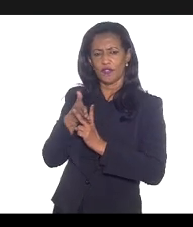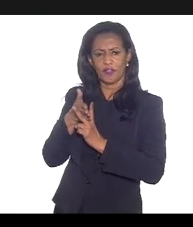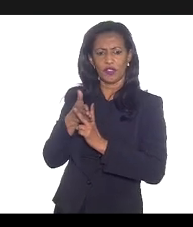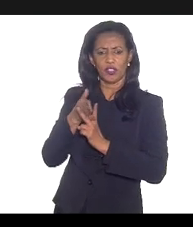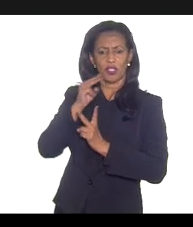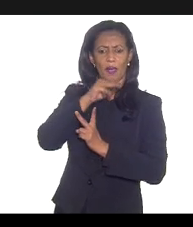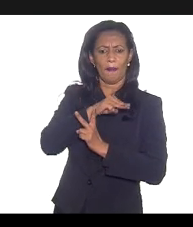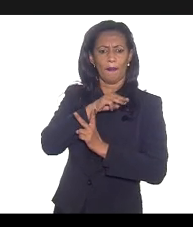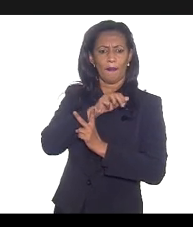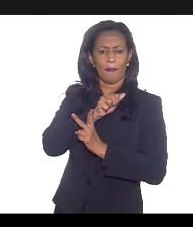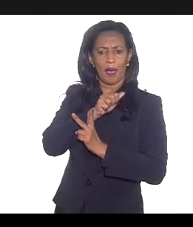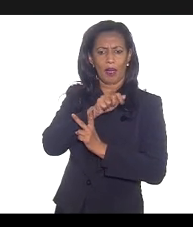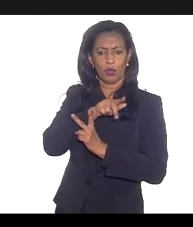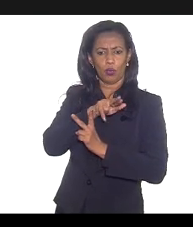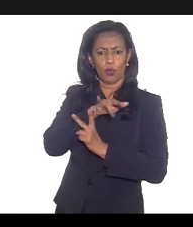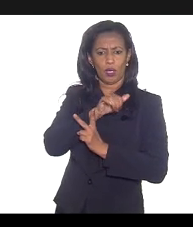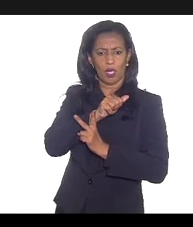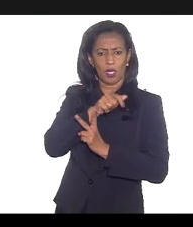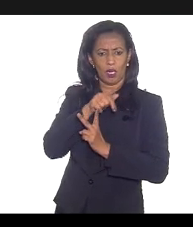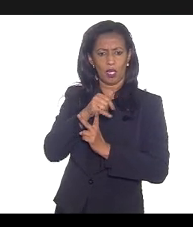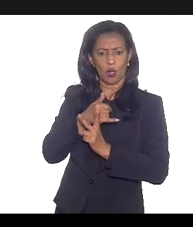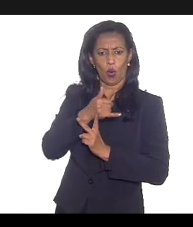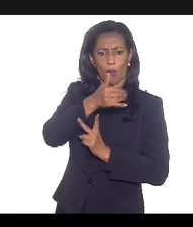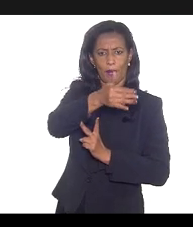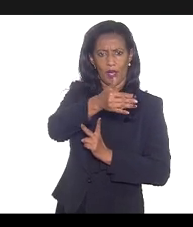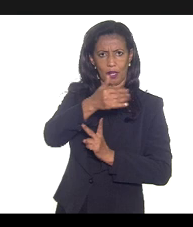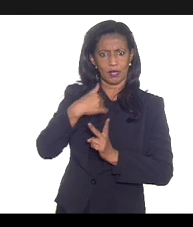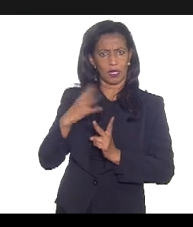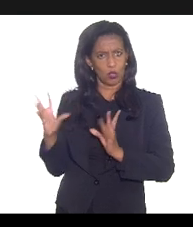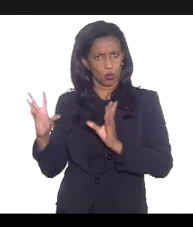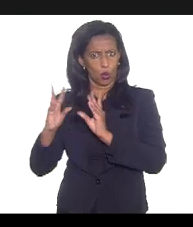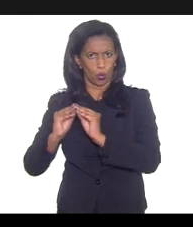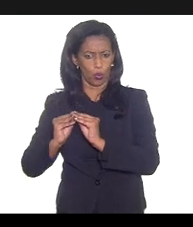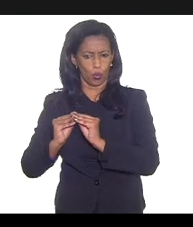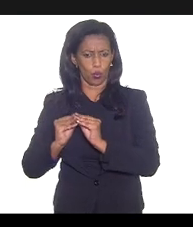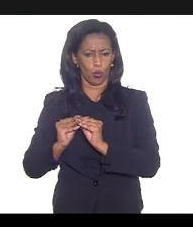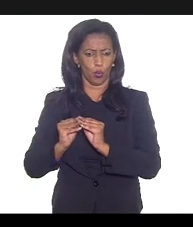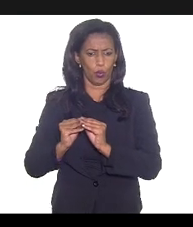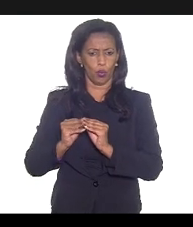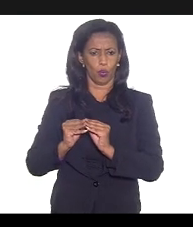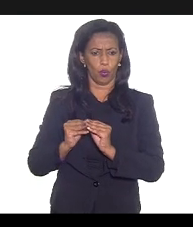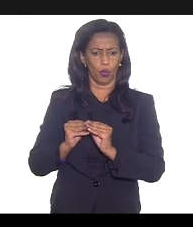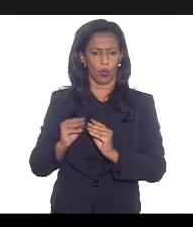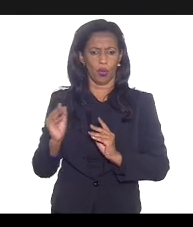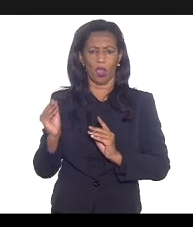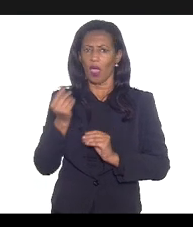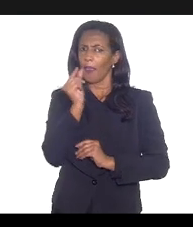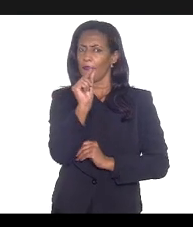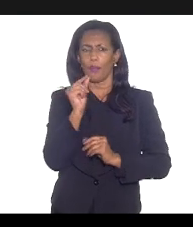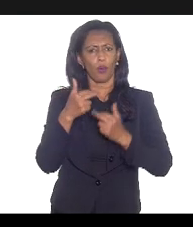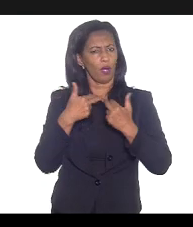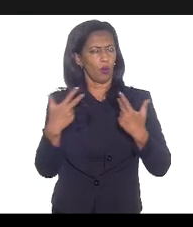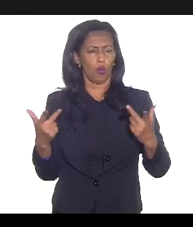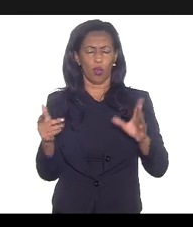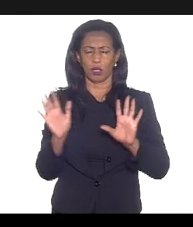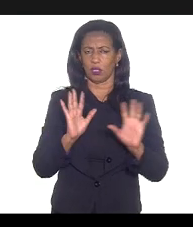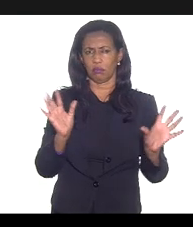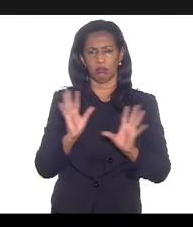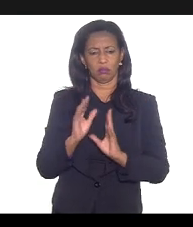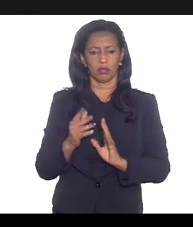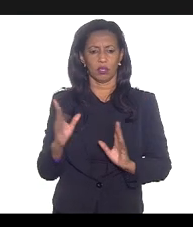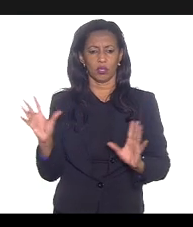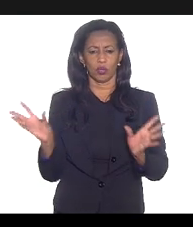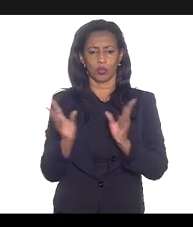ele comece, Madureira, e aí eu só concluo, tá? A gente tem pouca coisa para trazer, não vai. É